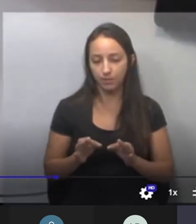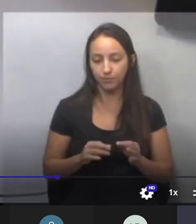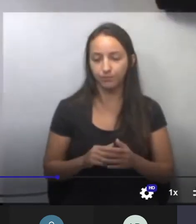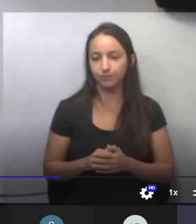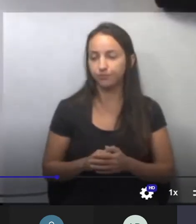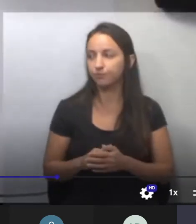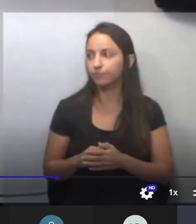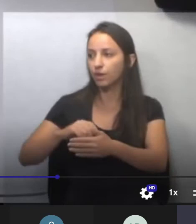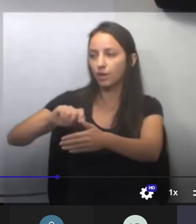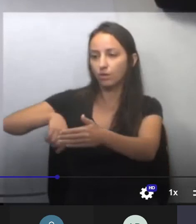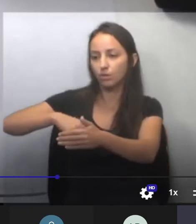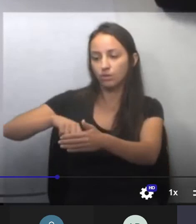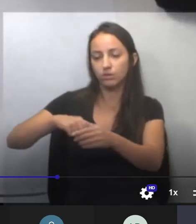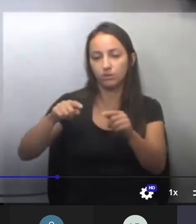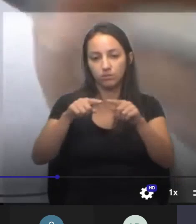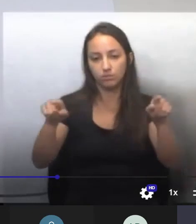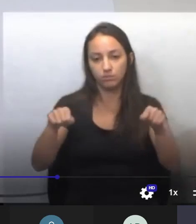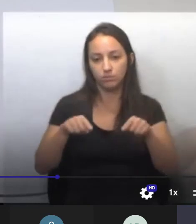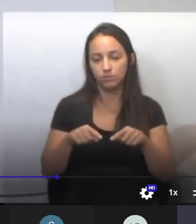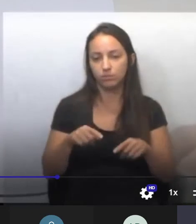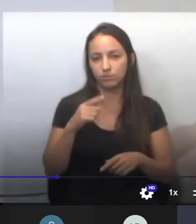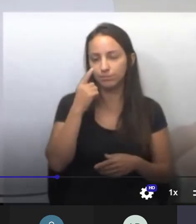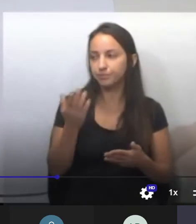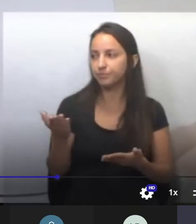preparo e cocção.